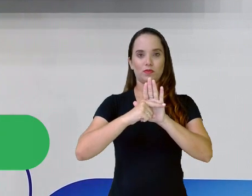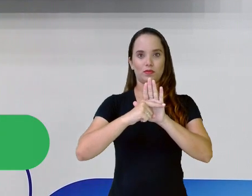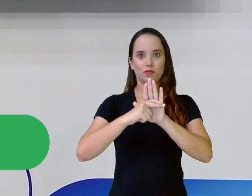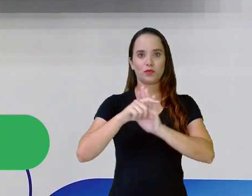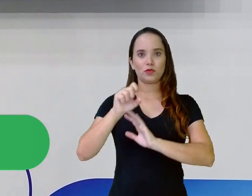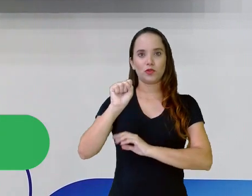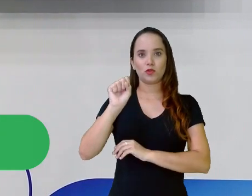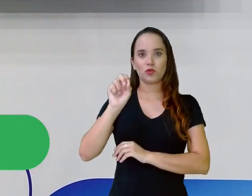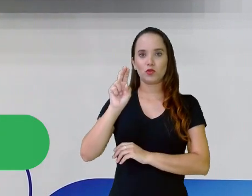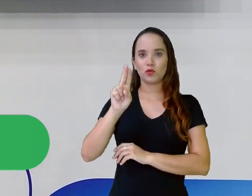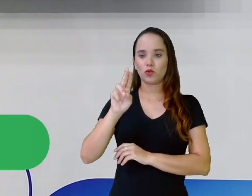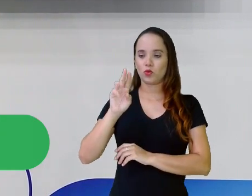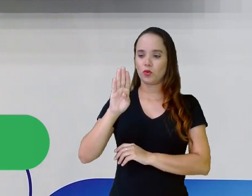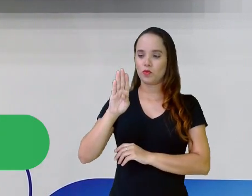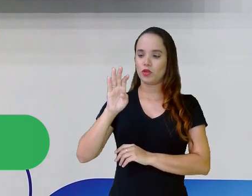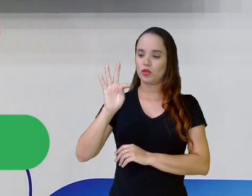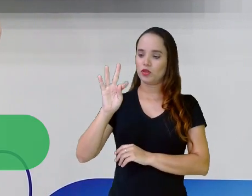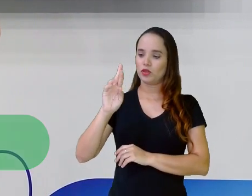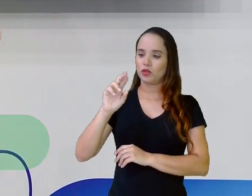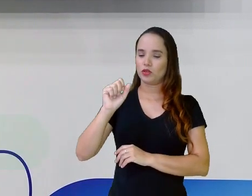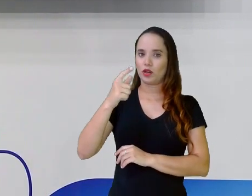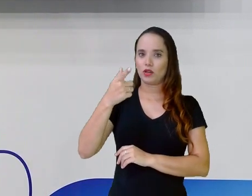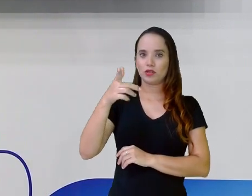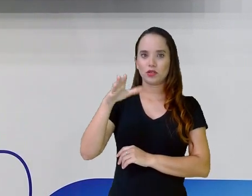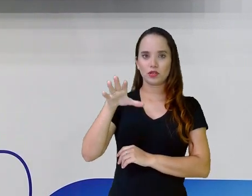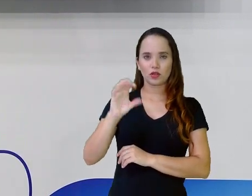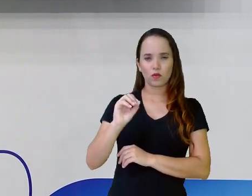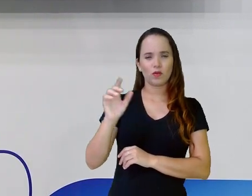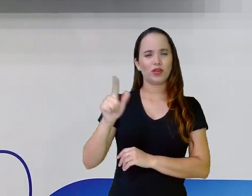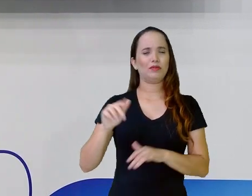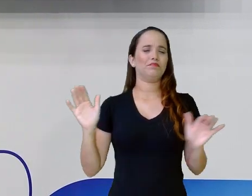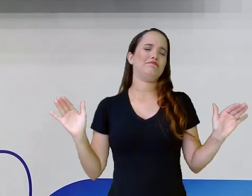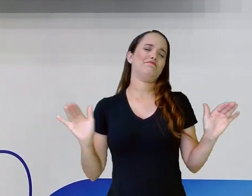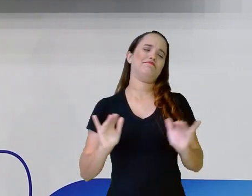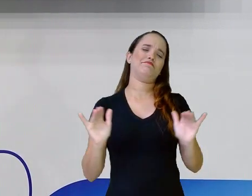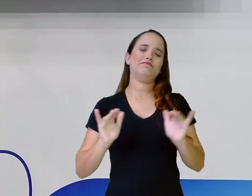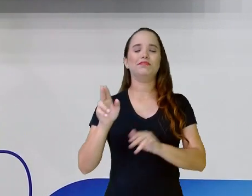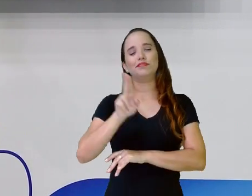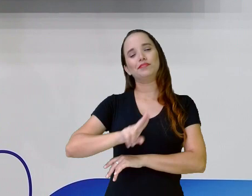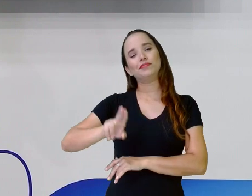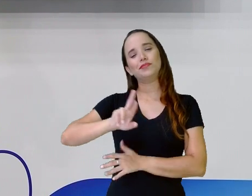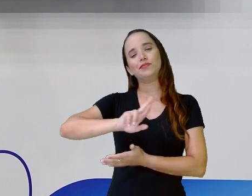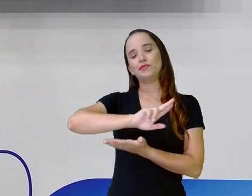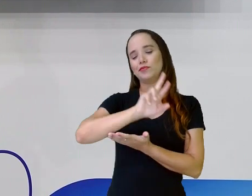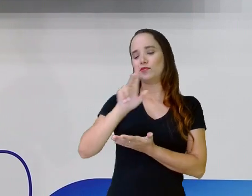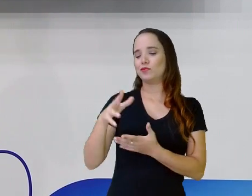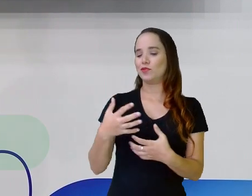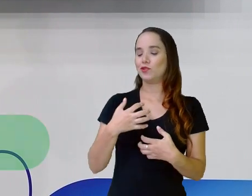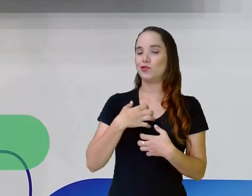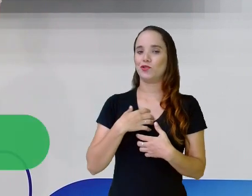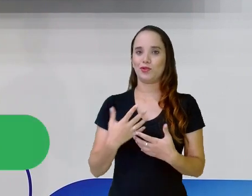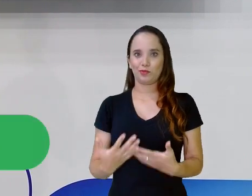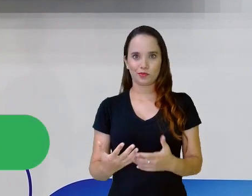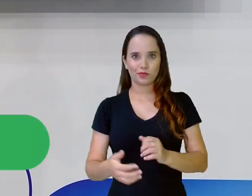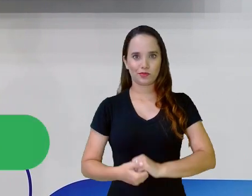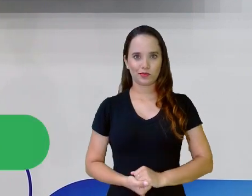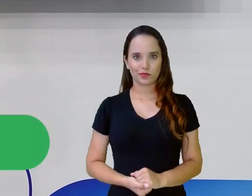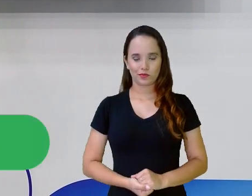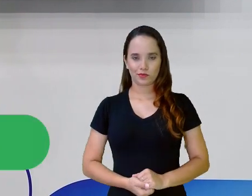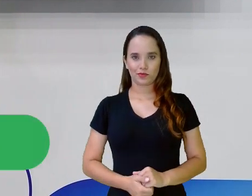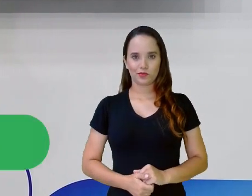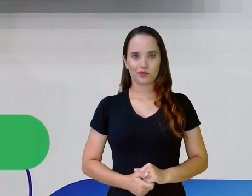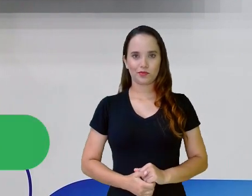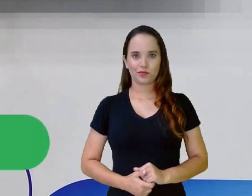subtração. É essa operação tranquilinha, né? Que a gente utiliza em várias situações, com destaque.